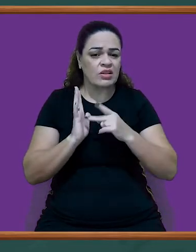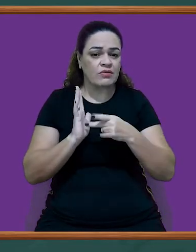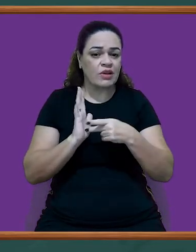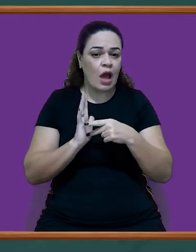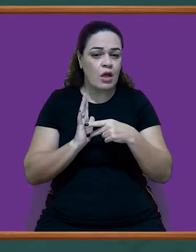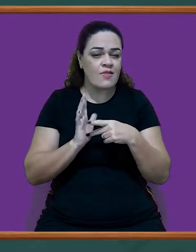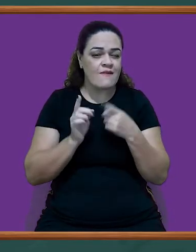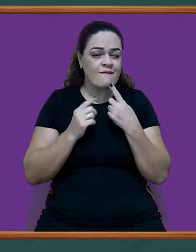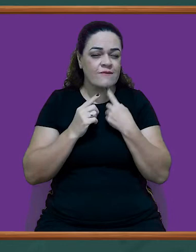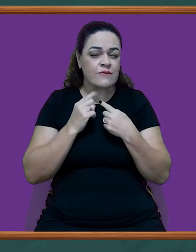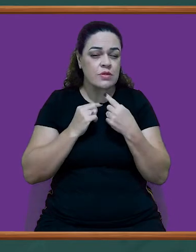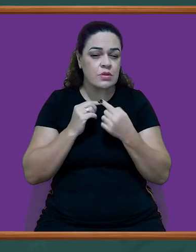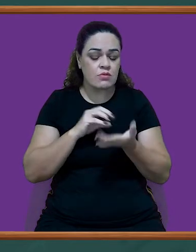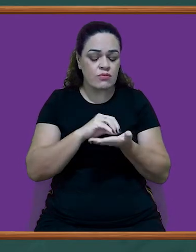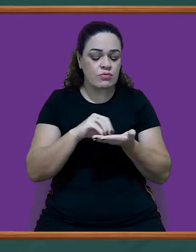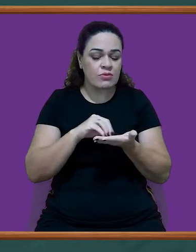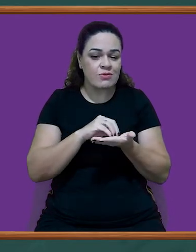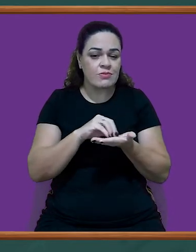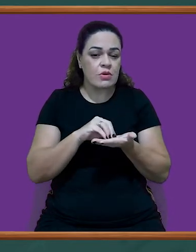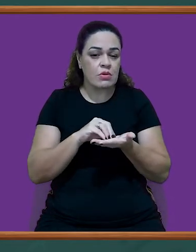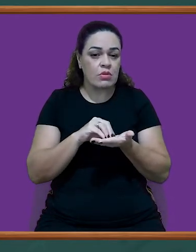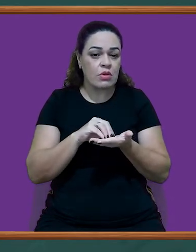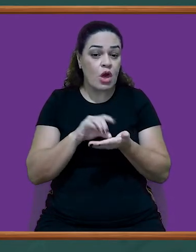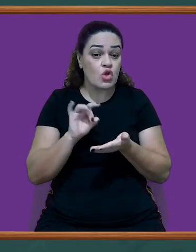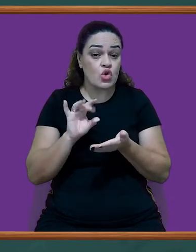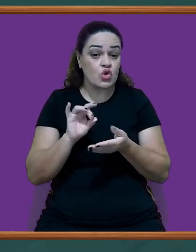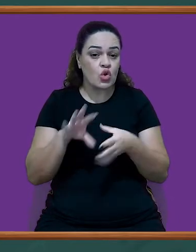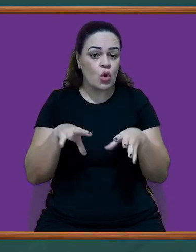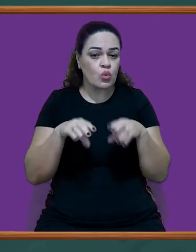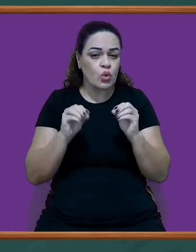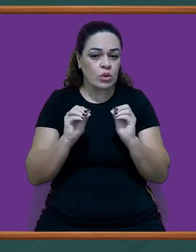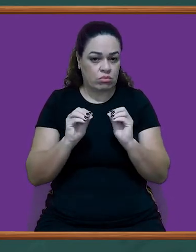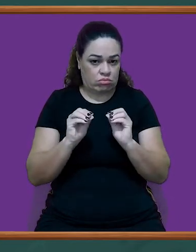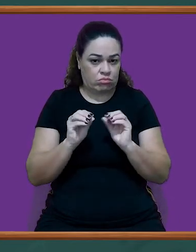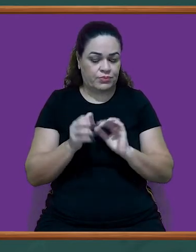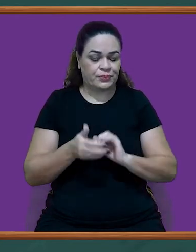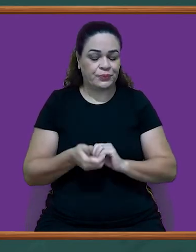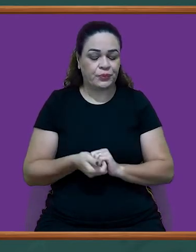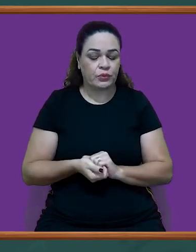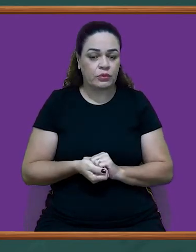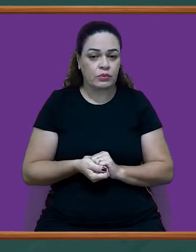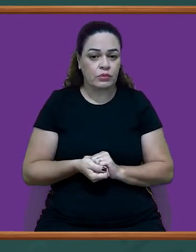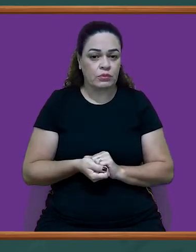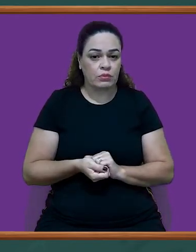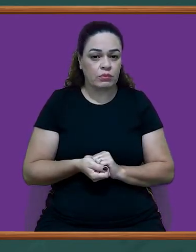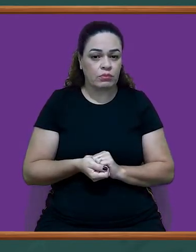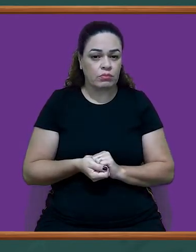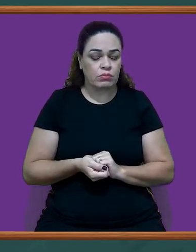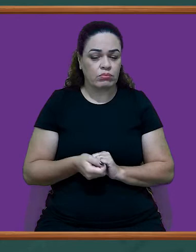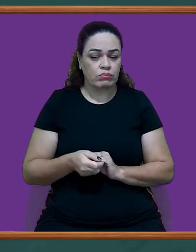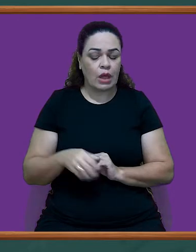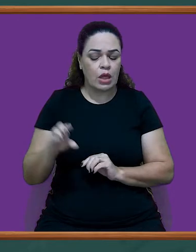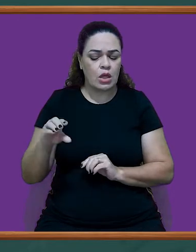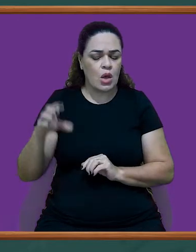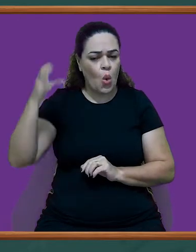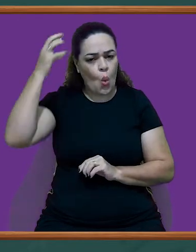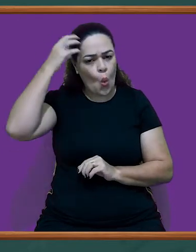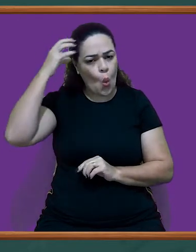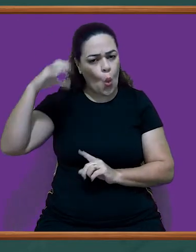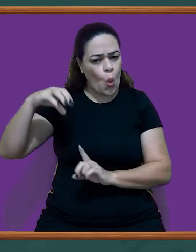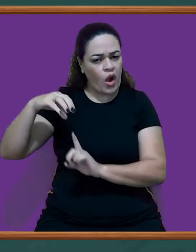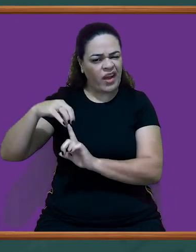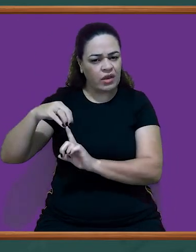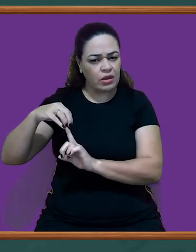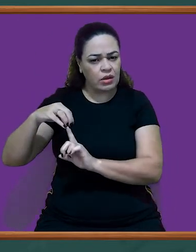intenção foi simplesmente mover a torre para cá e não fazer o rock agora mover o meu rei duas